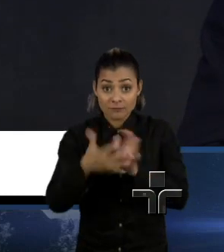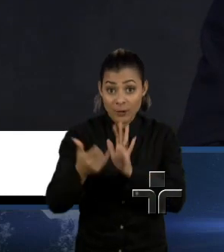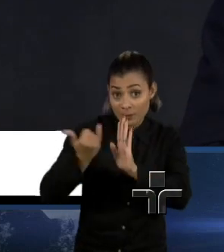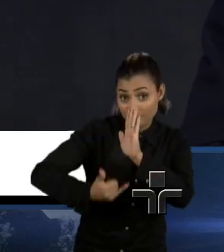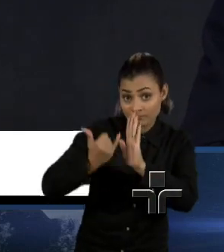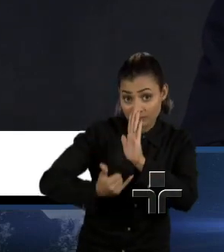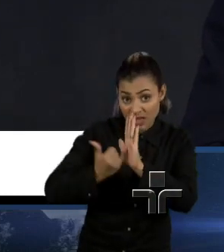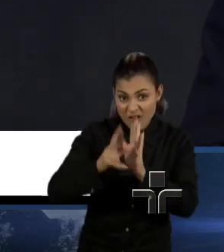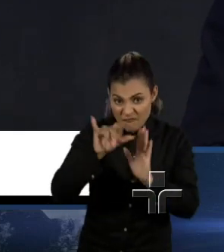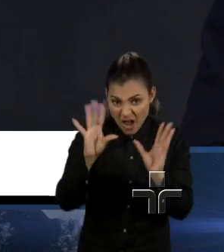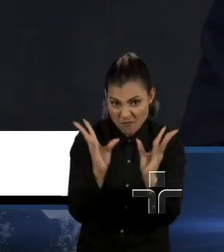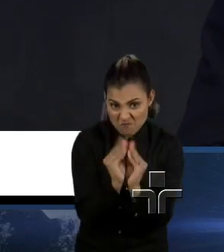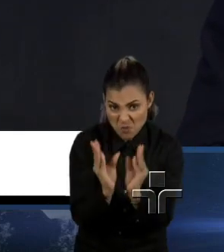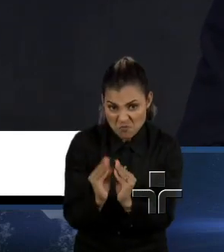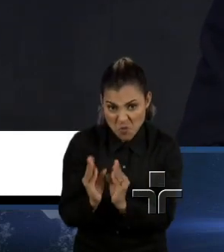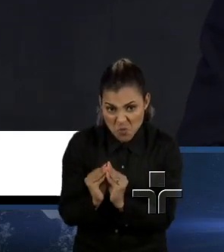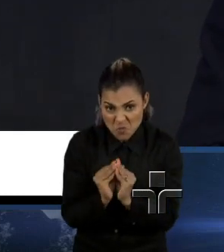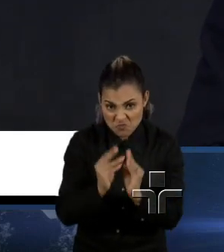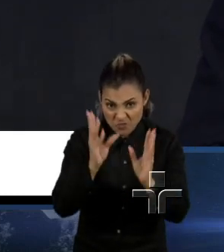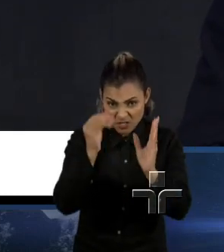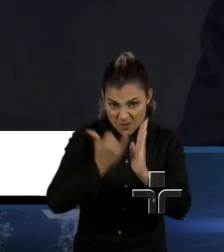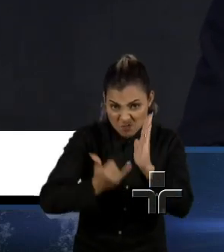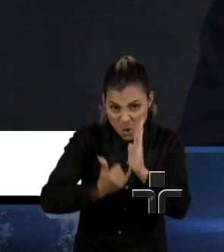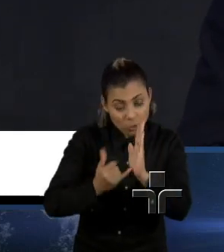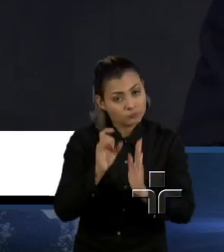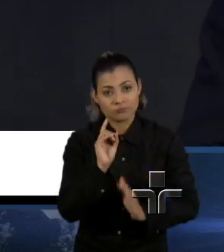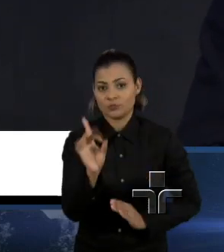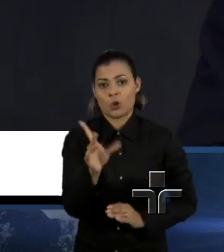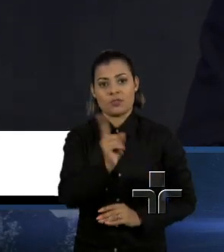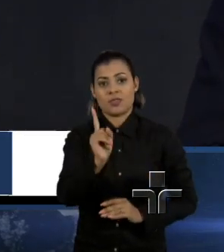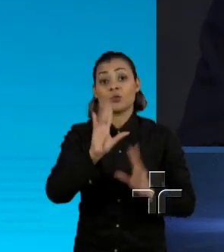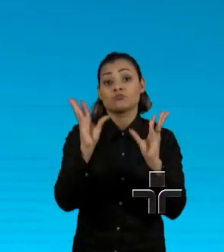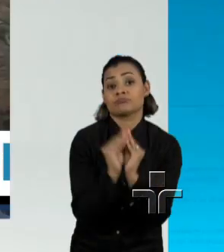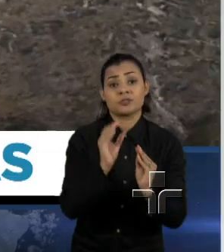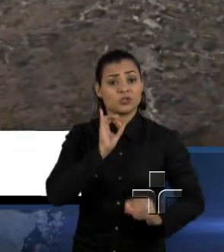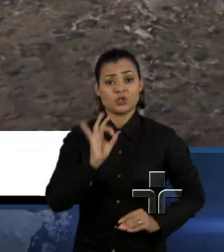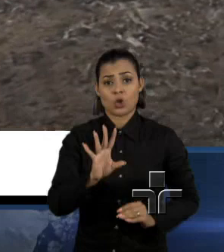tributária não vai reduzir a carga de impostos, só simplificar.